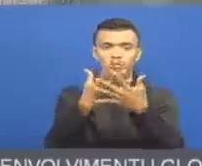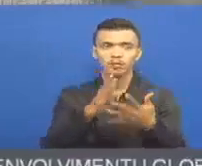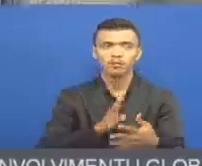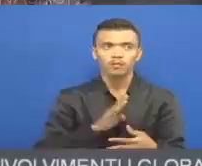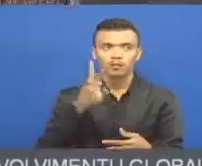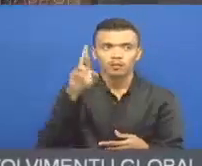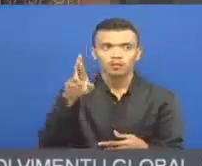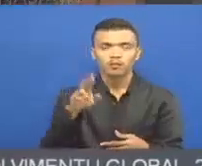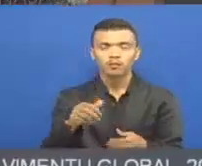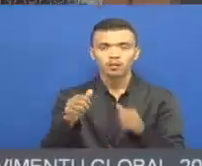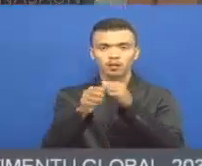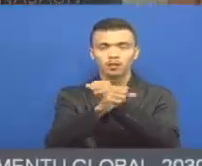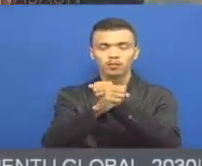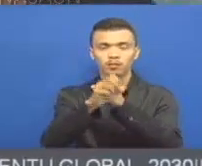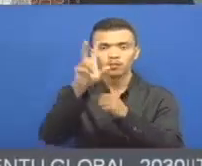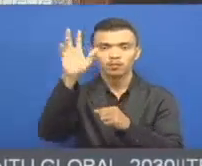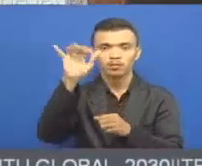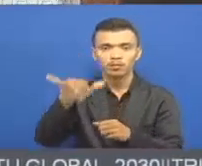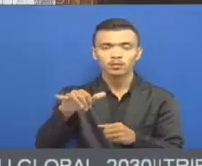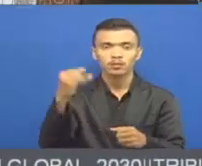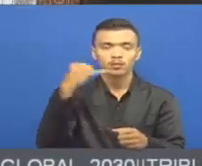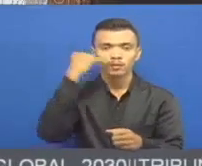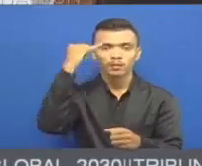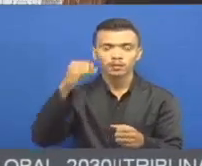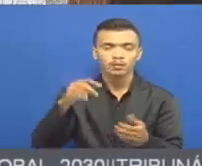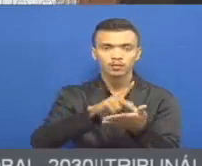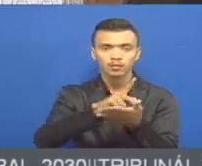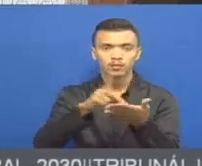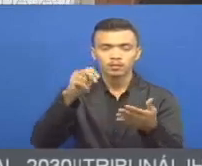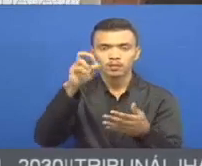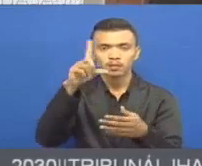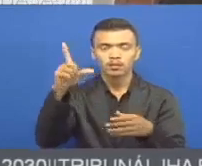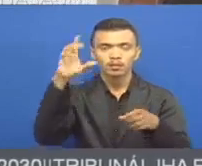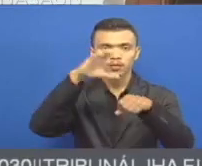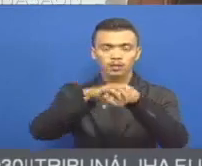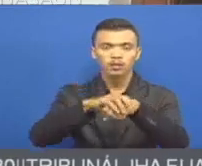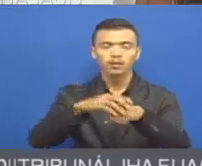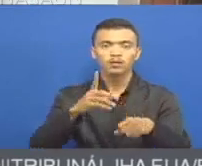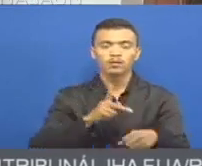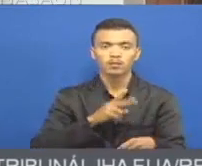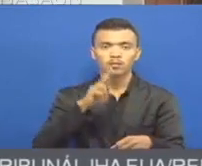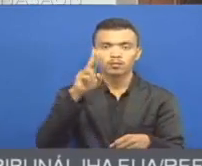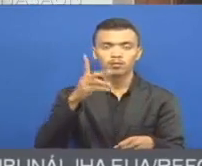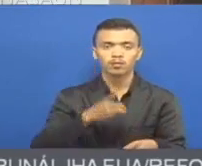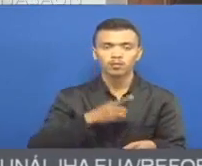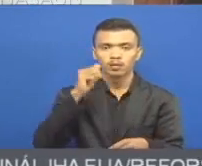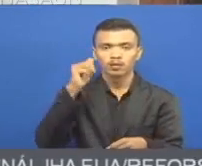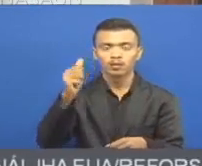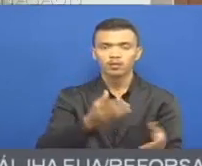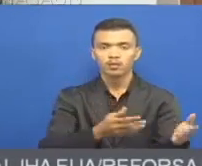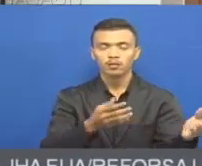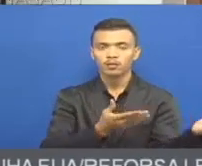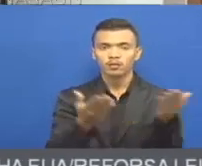Becora. Arguido Sira, Departamento de Investigação Criminal Penitele. Cair e a área Kuluhur no Delta e a Semana Kotuk. Não